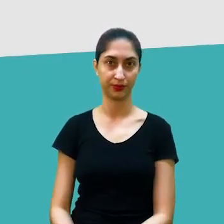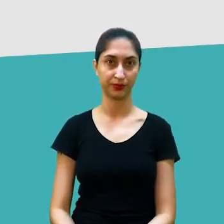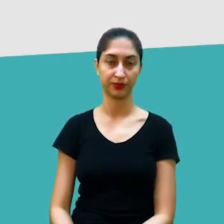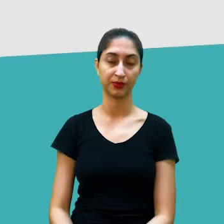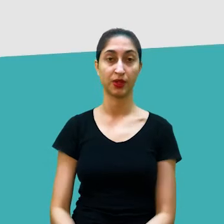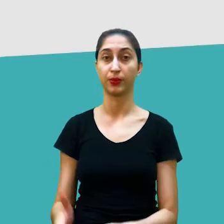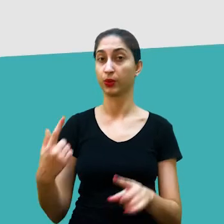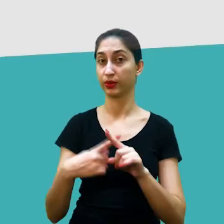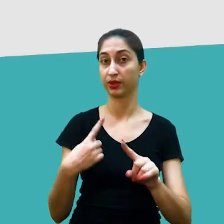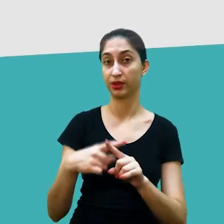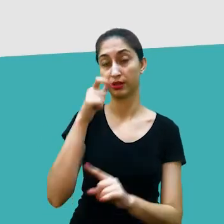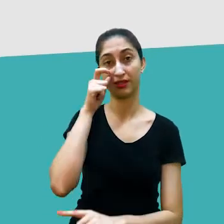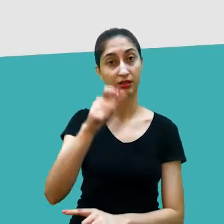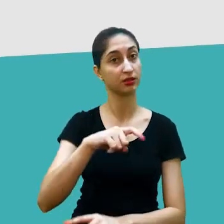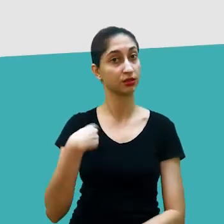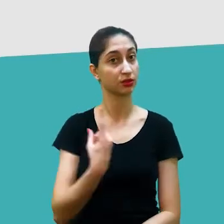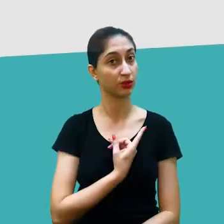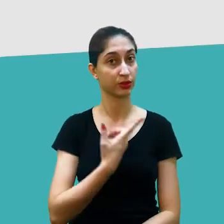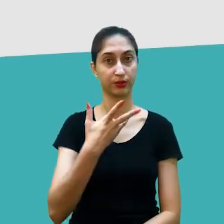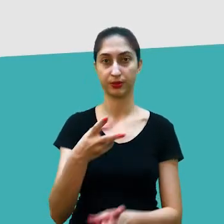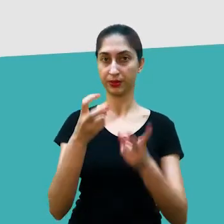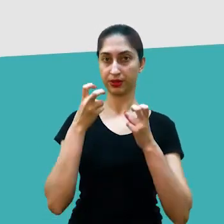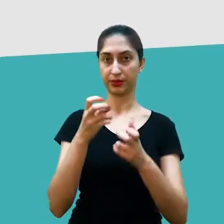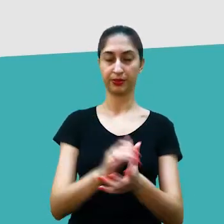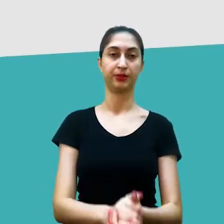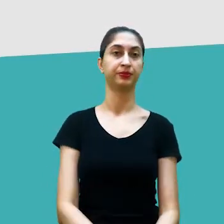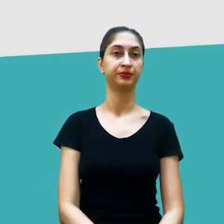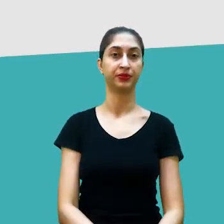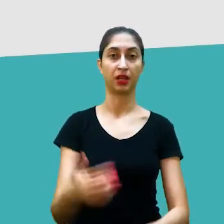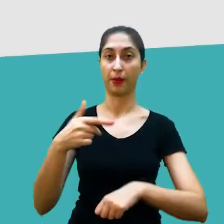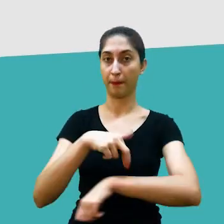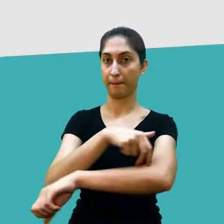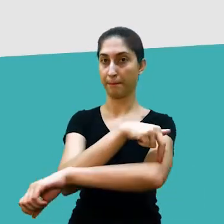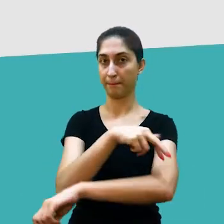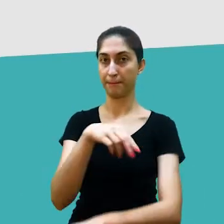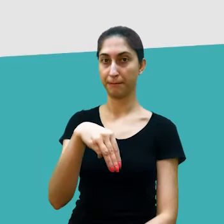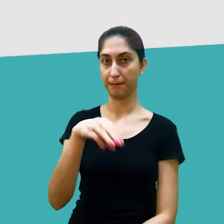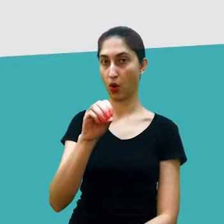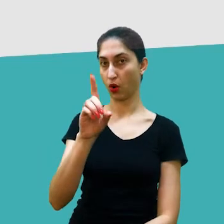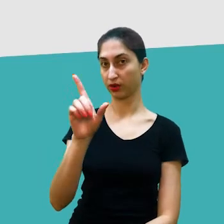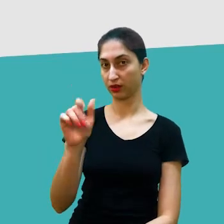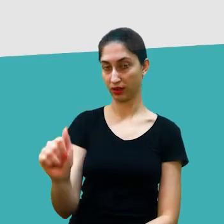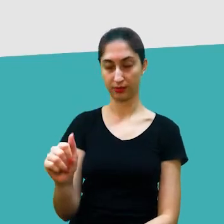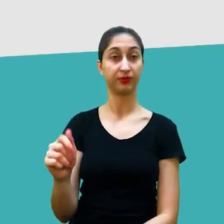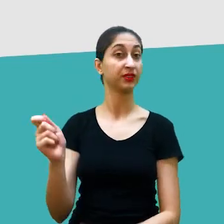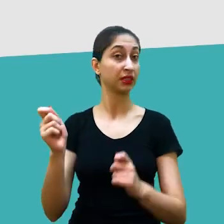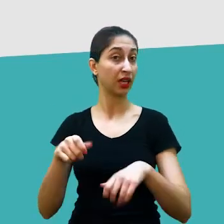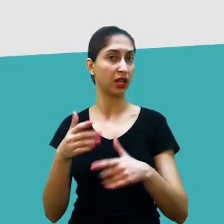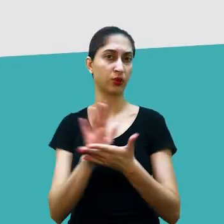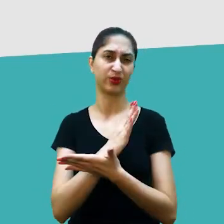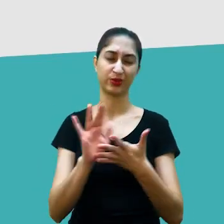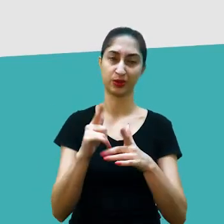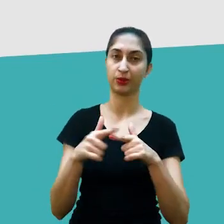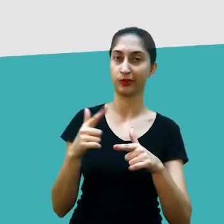muito interessante a gente perceber que a moda, por mais que seja causadora de alguns problemas aí para